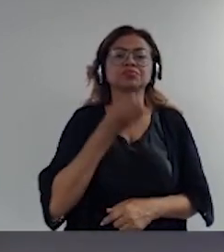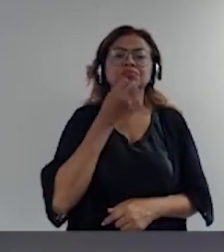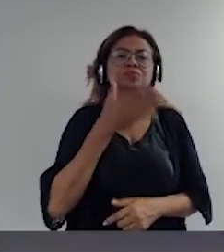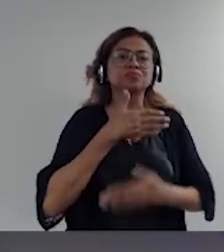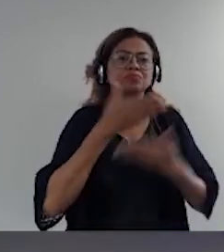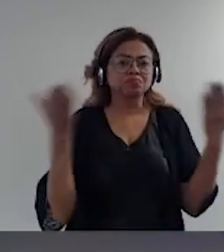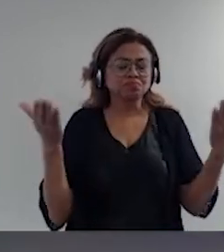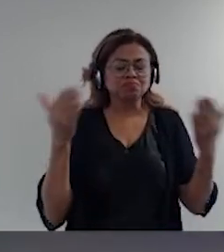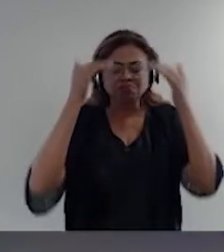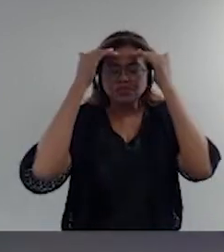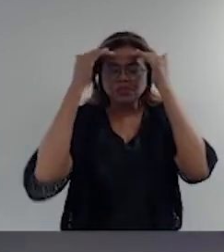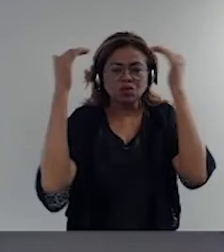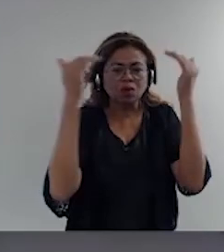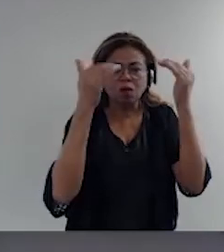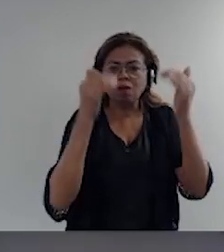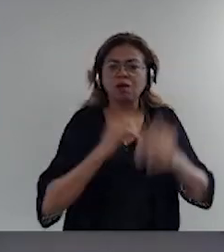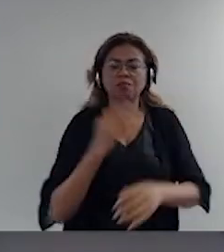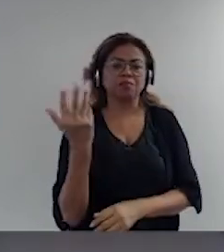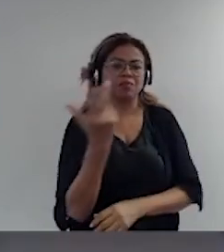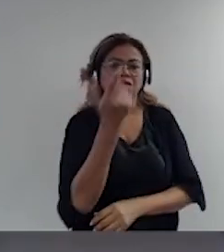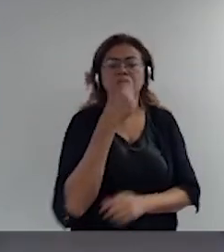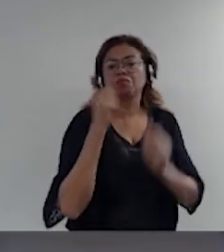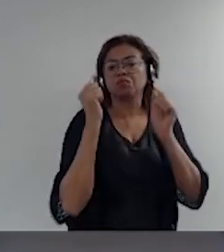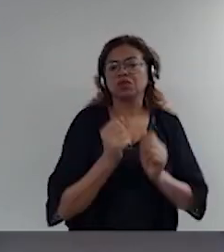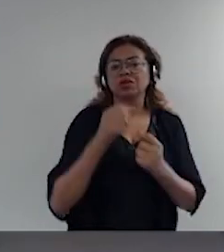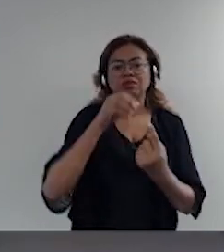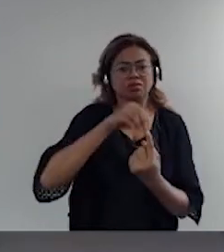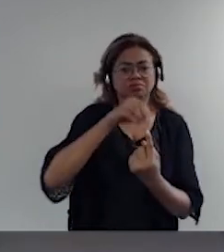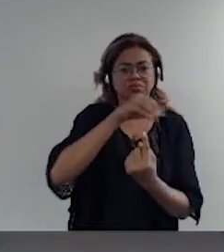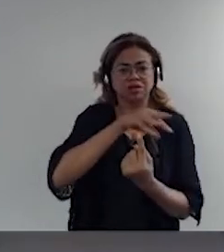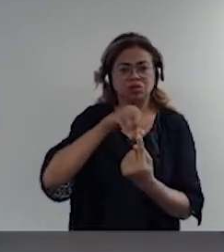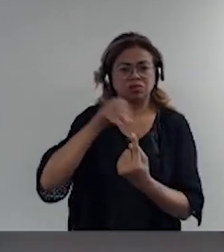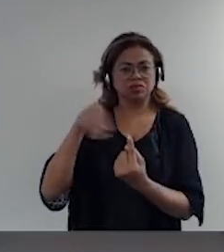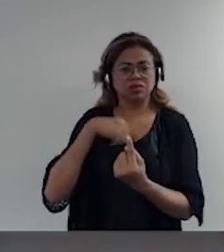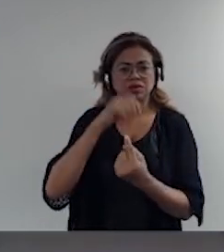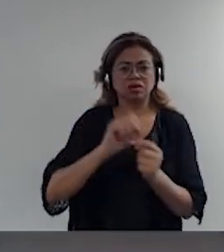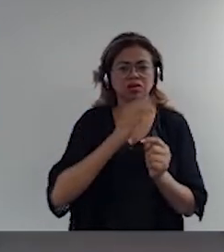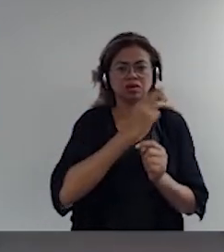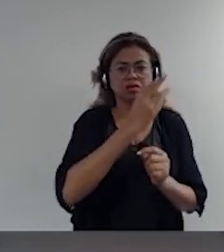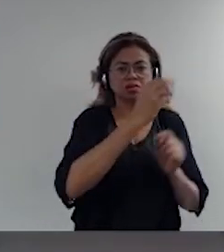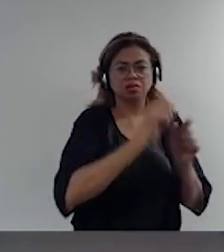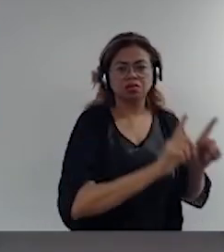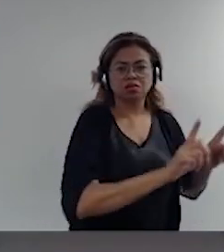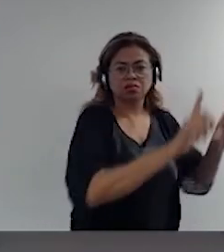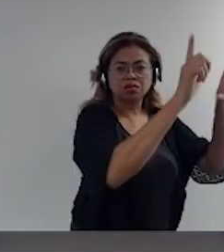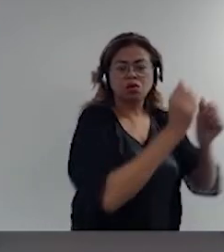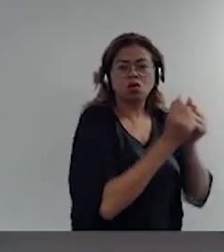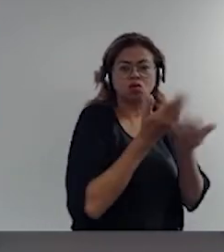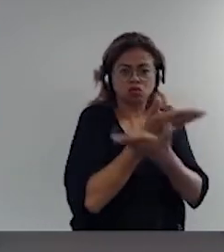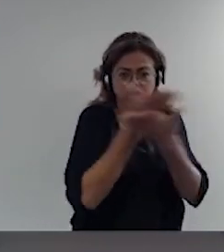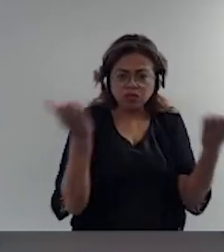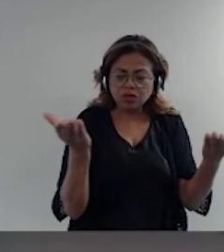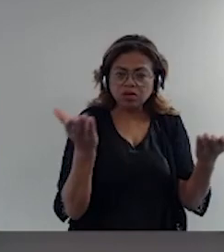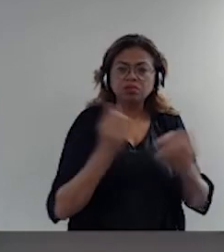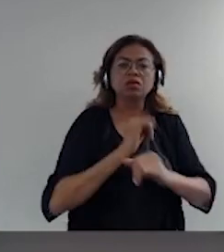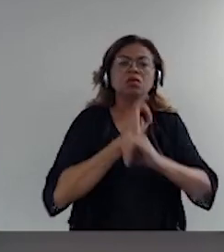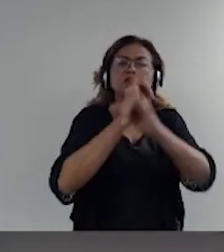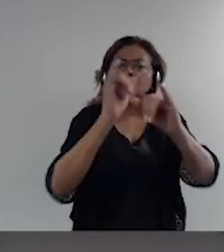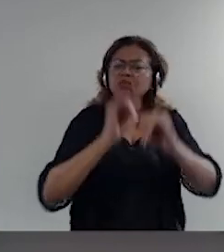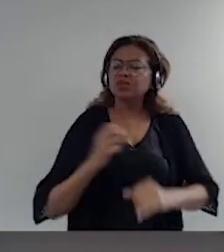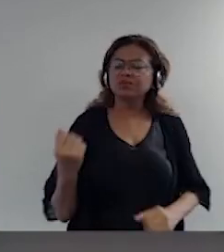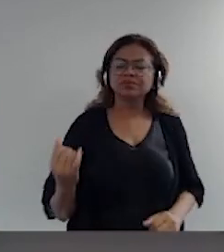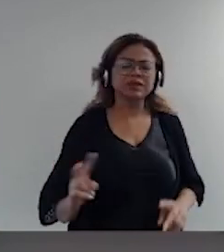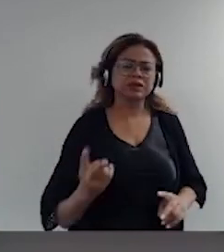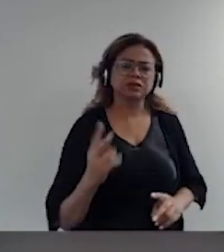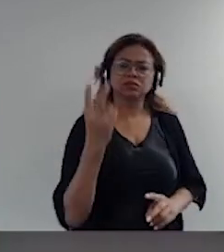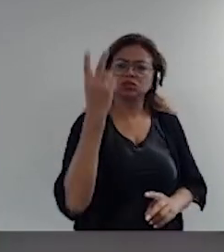Senhores, foi uma honra muito grande poder ser a moderadora desse painel com vocês. São informações preciosas